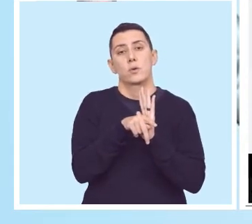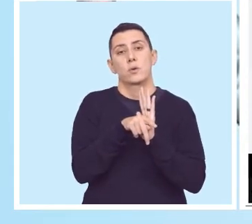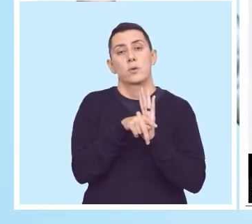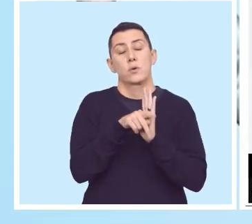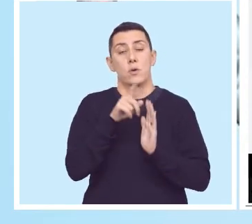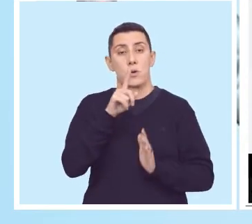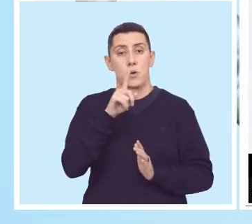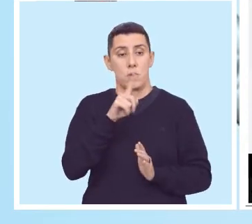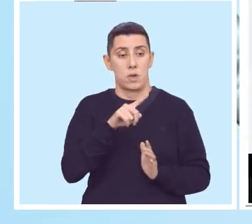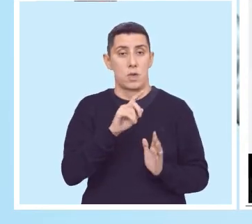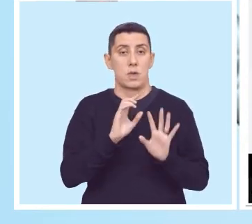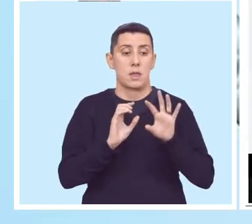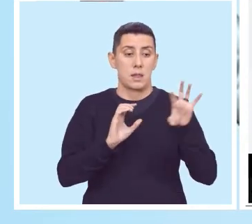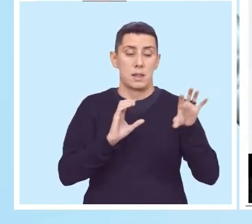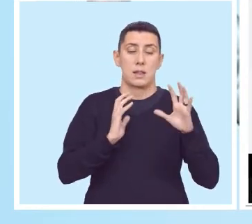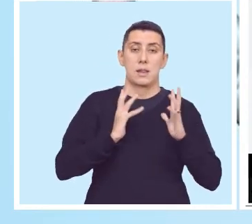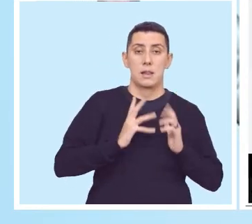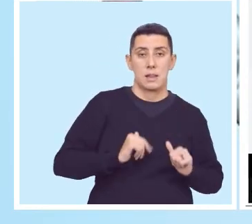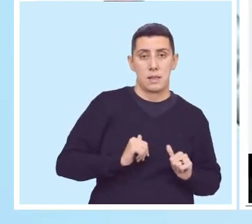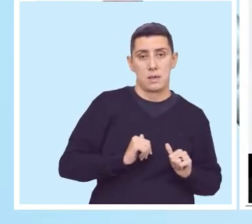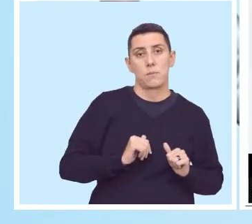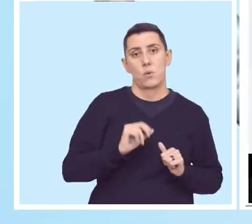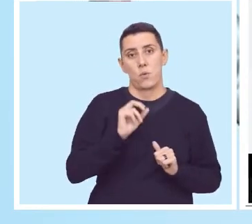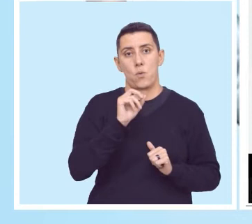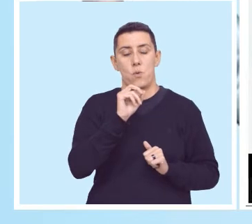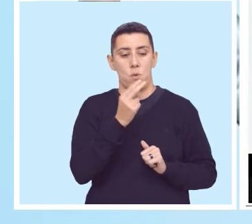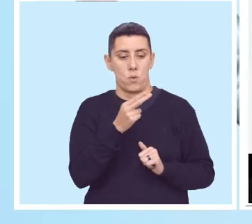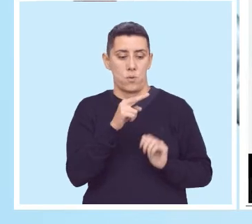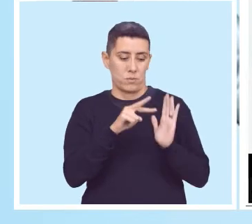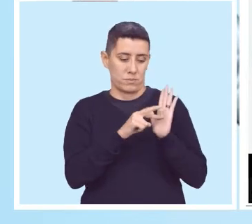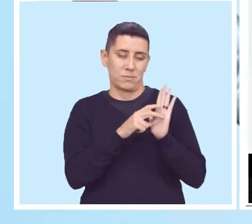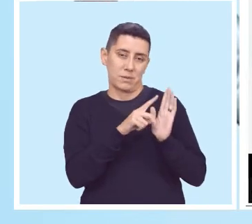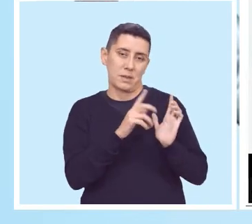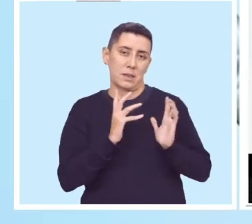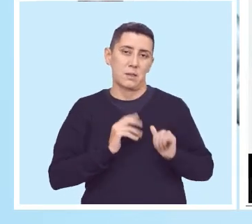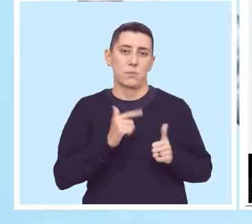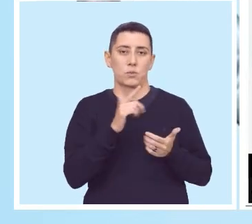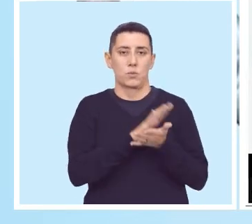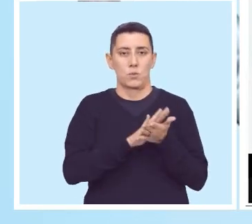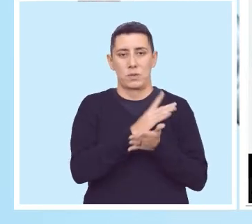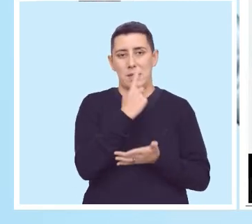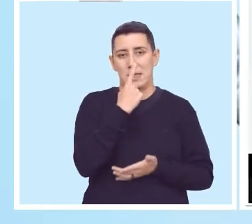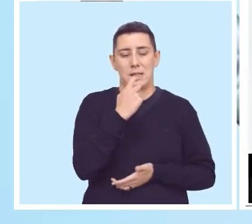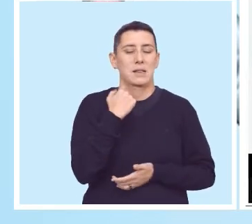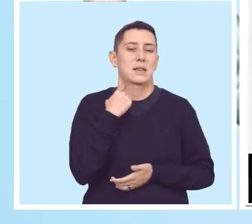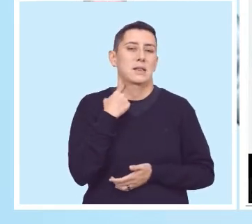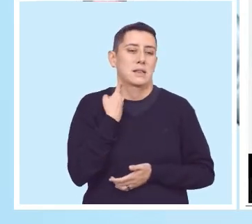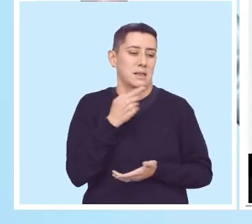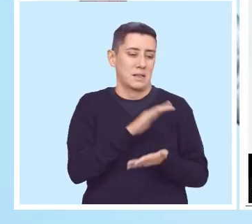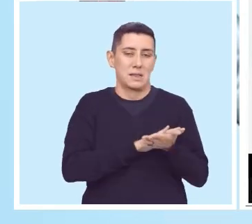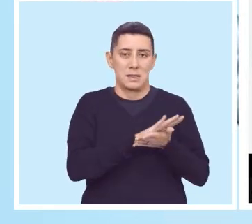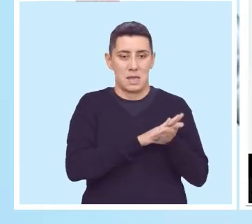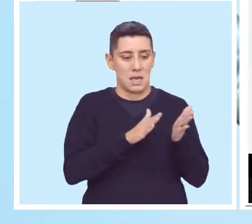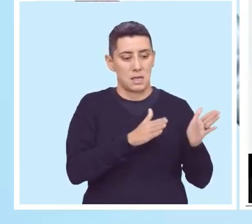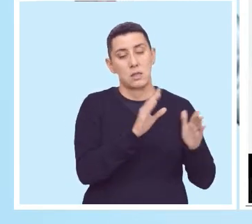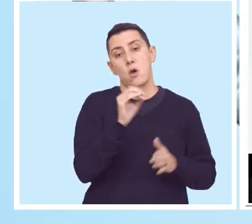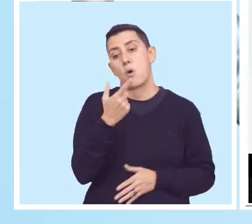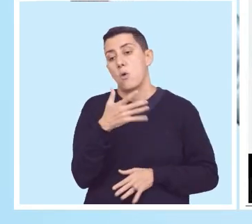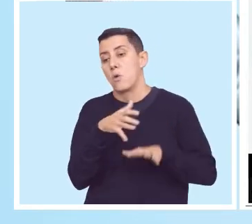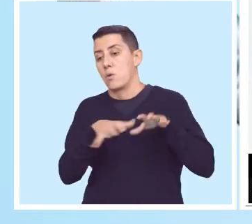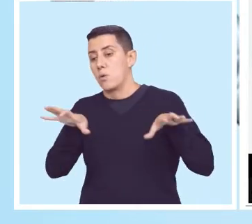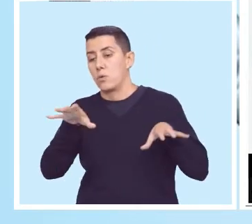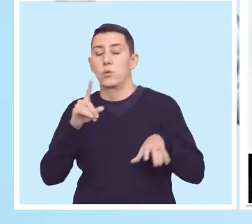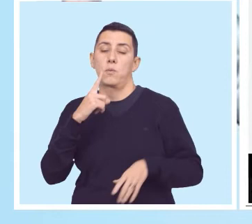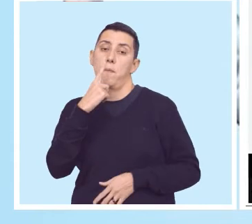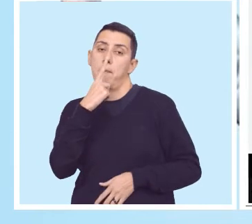ele pertence à categoria limpo, ou seja, ele é um recorte limpo, não tem lixos presentes nesse recorte, ou ele pertence à categoria